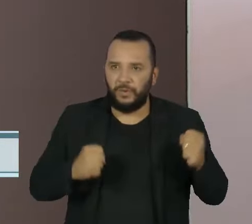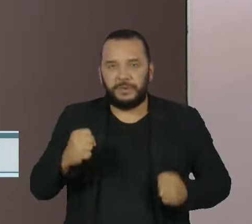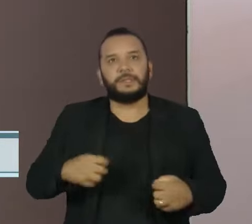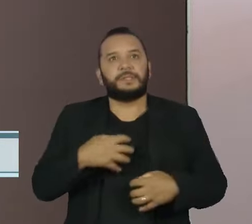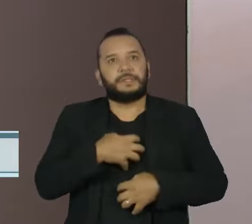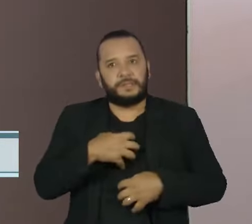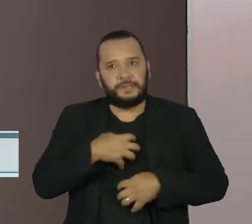também me ajudou